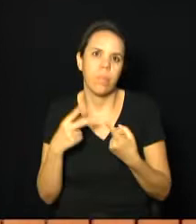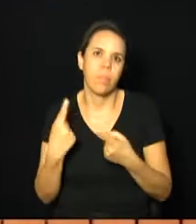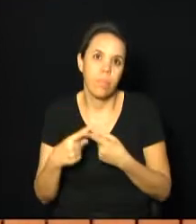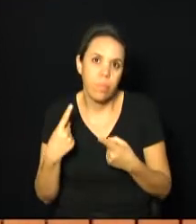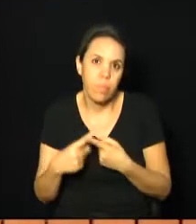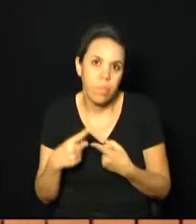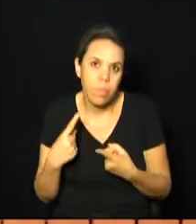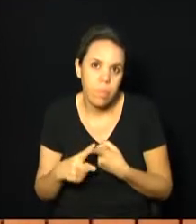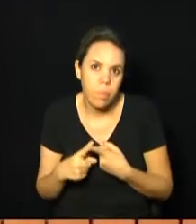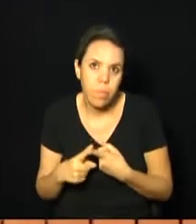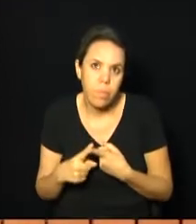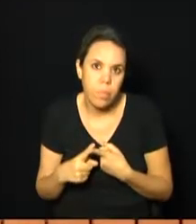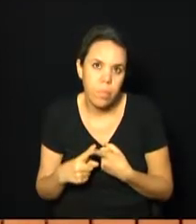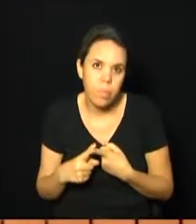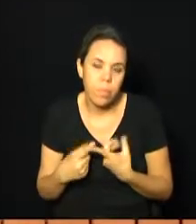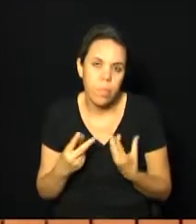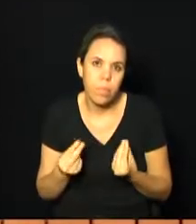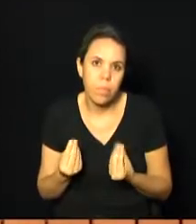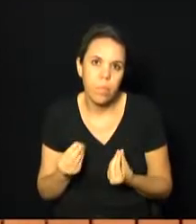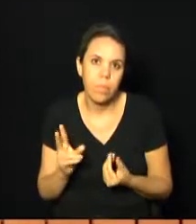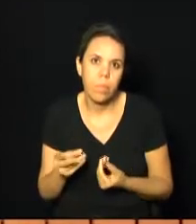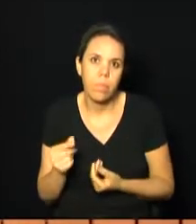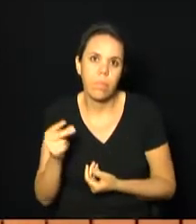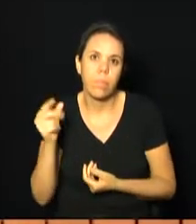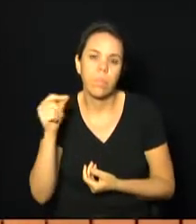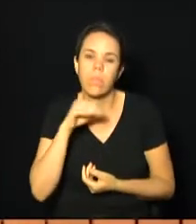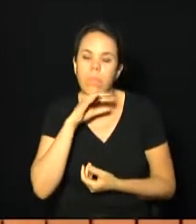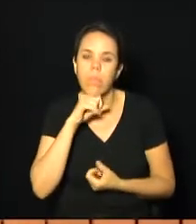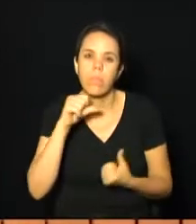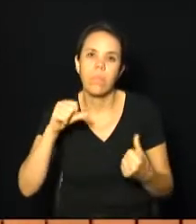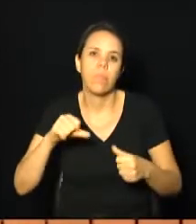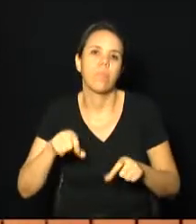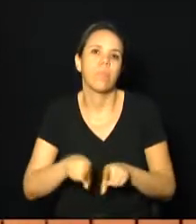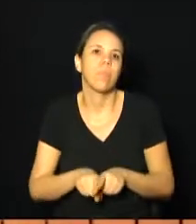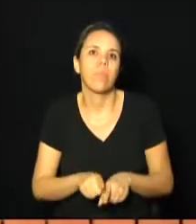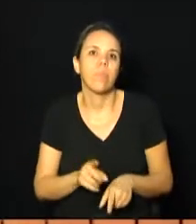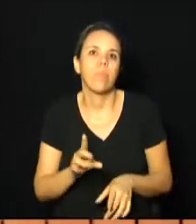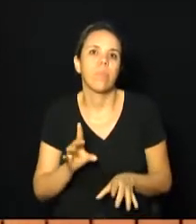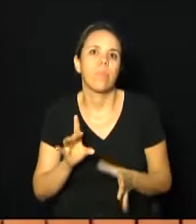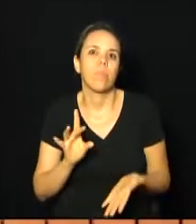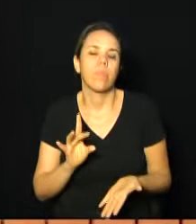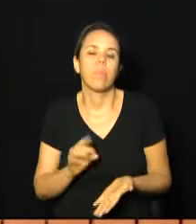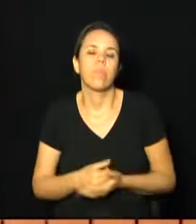porque estão bastante já bem compactadas. Então